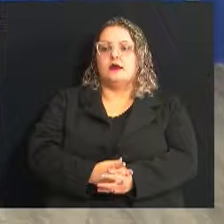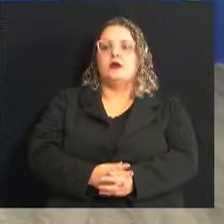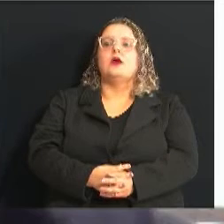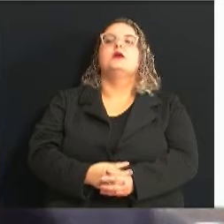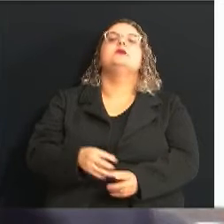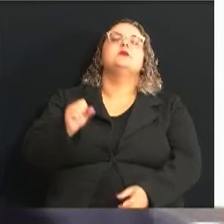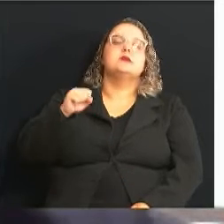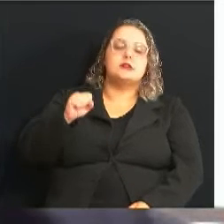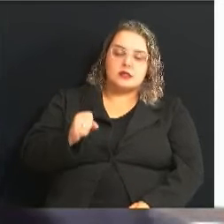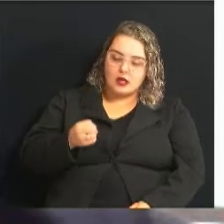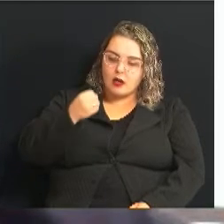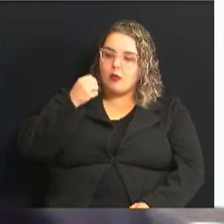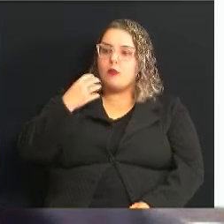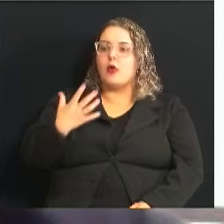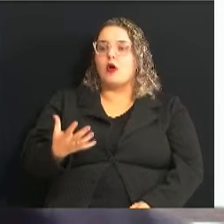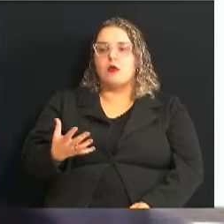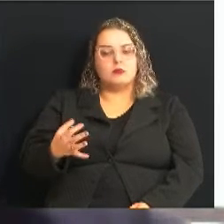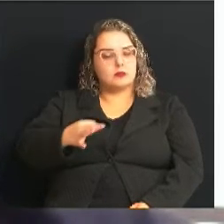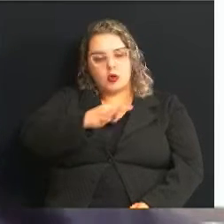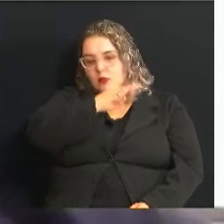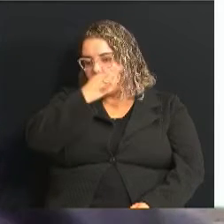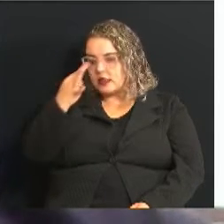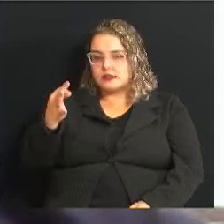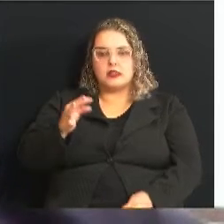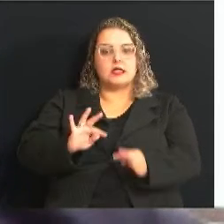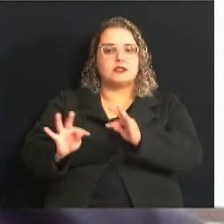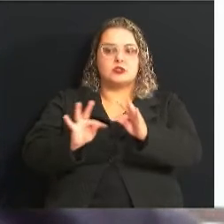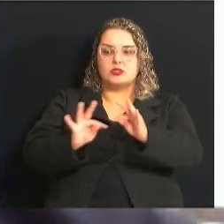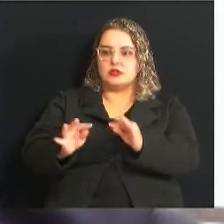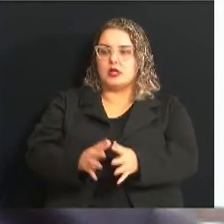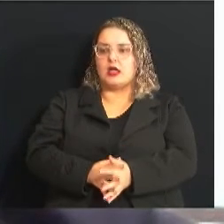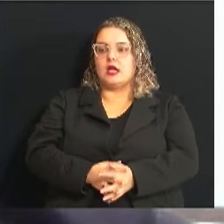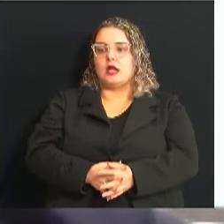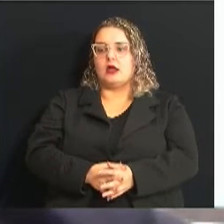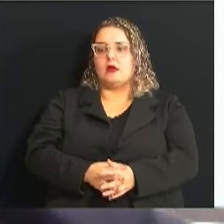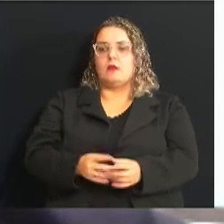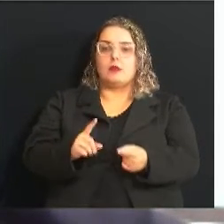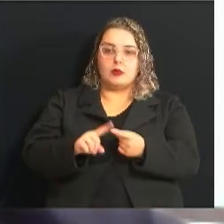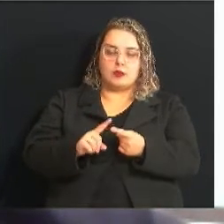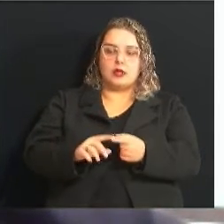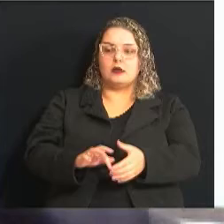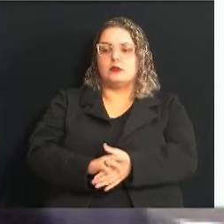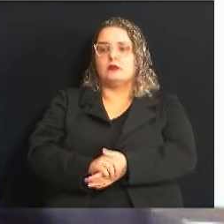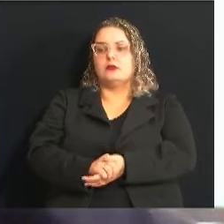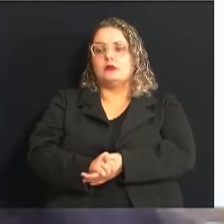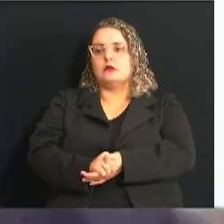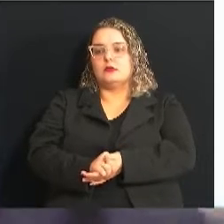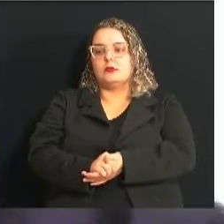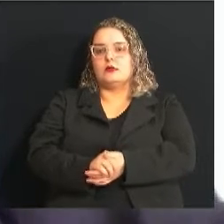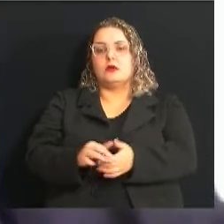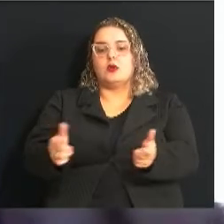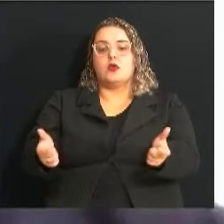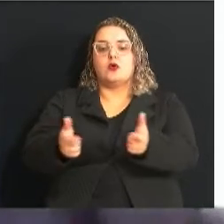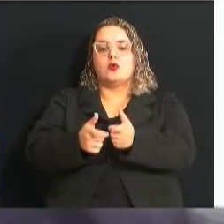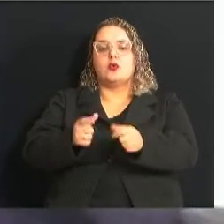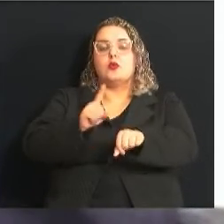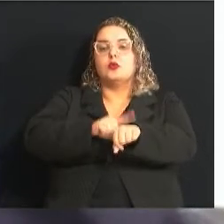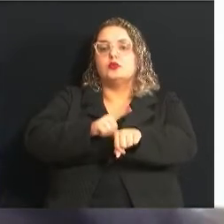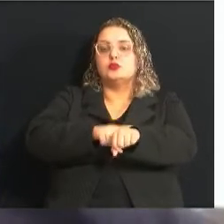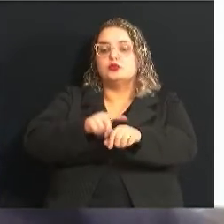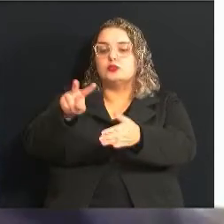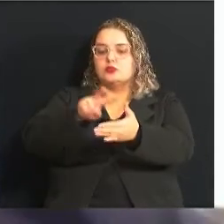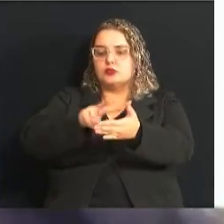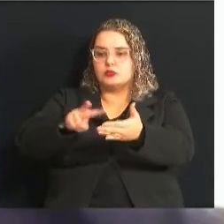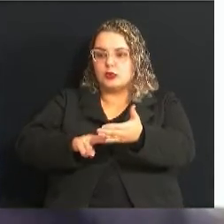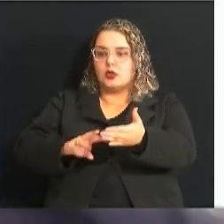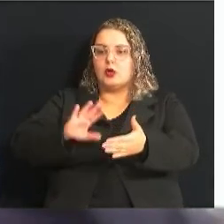Funciona, é uma excelente técnica. Primeiro, porque você reduz o tempo de leitura. Então, quando você lê